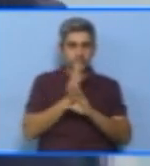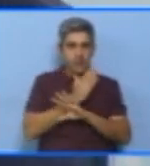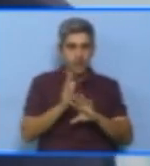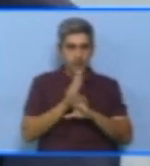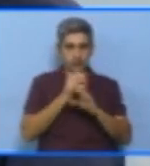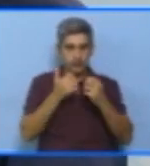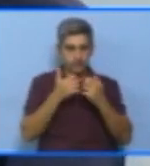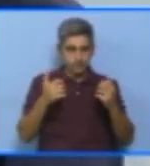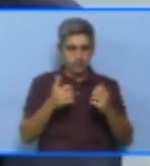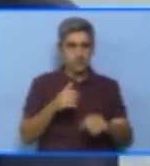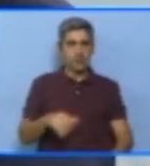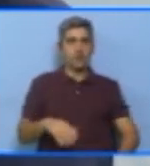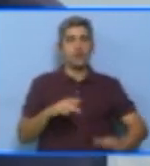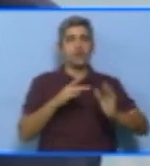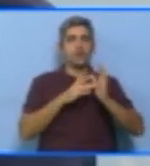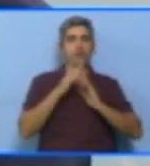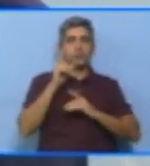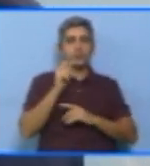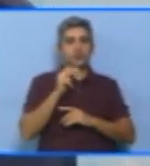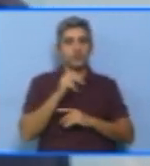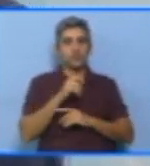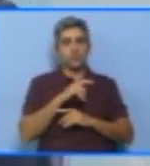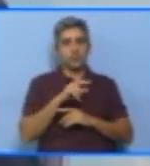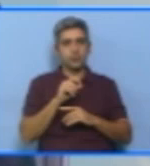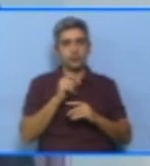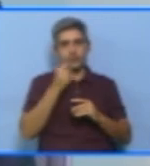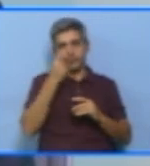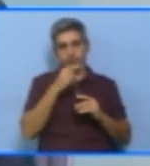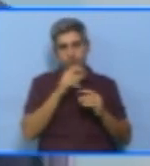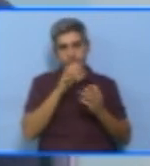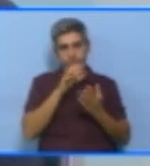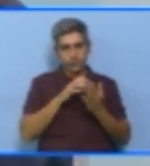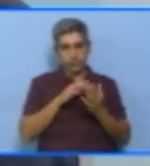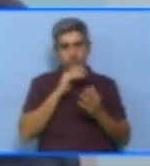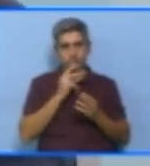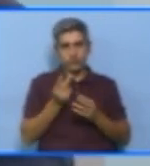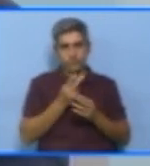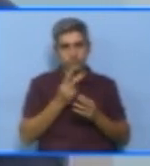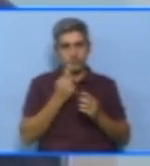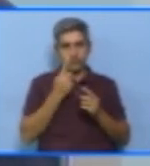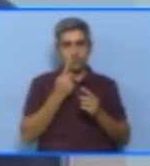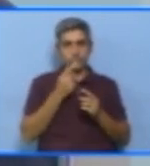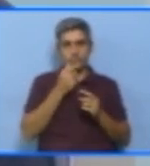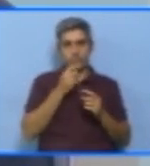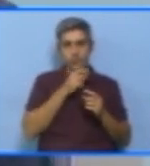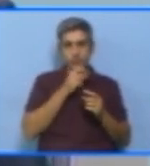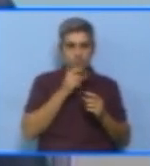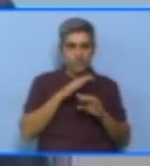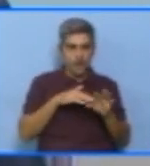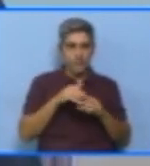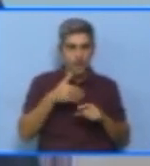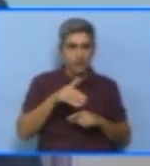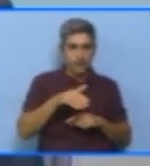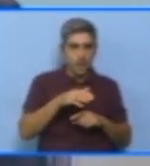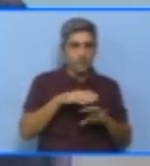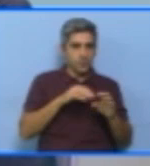uma coisa da outra. E que Jesus, no Evangelho, com esta pequenina história dos dois filhos, um que está cheio de promessas de fazer e